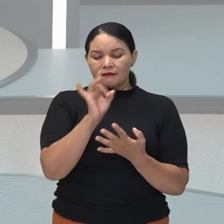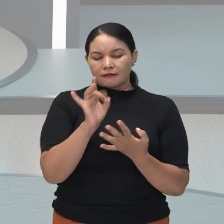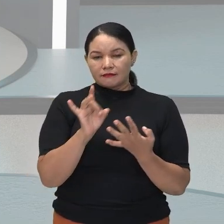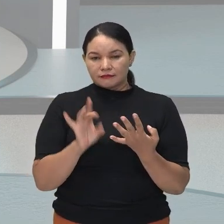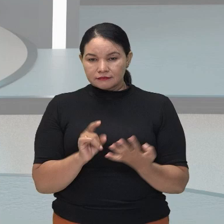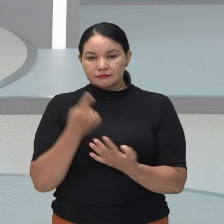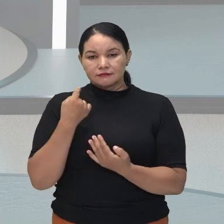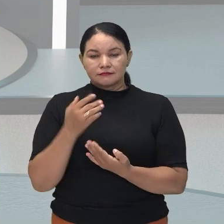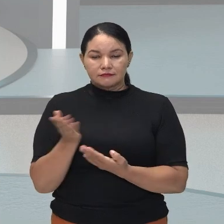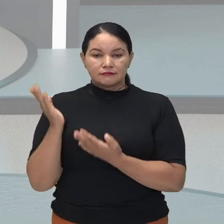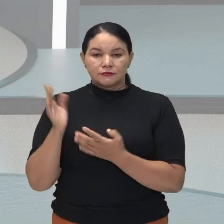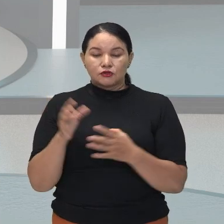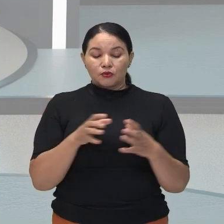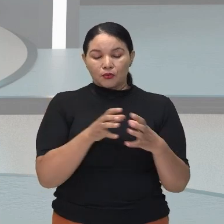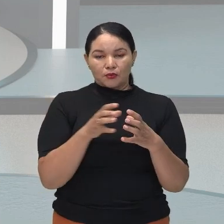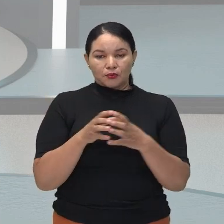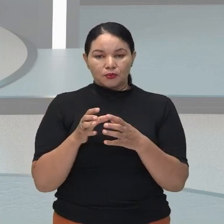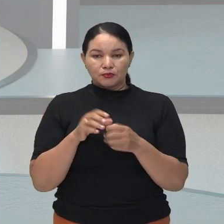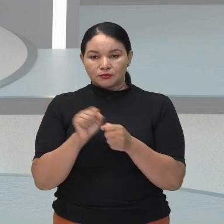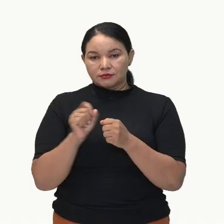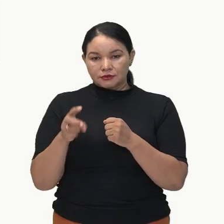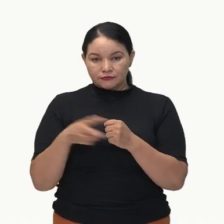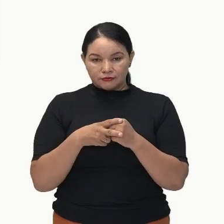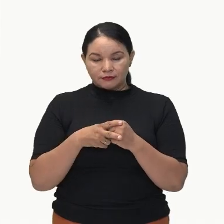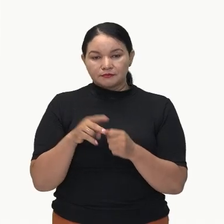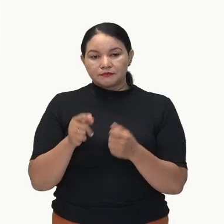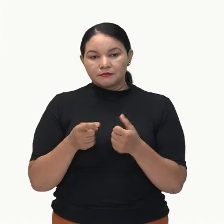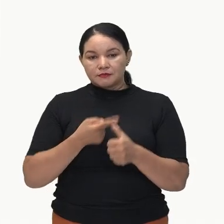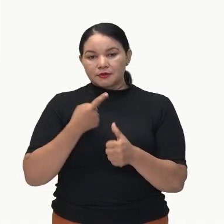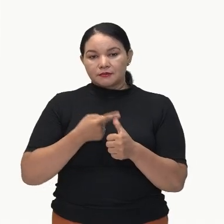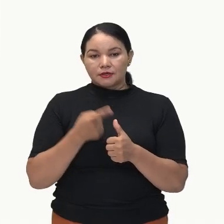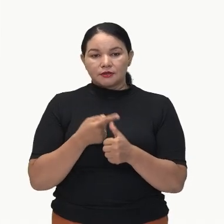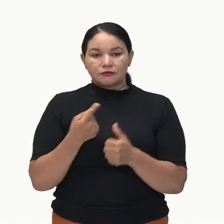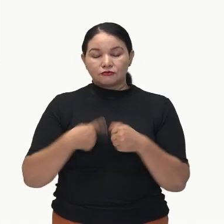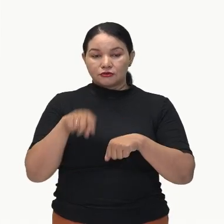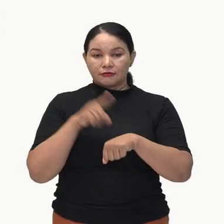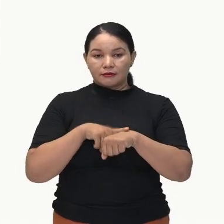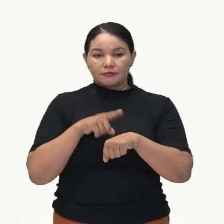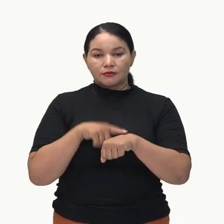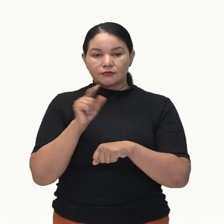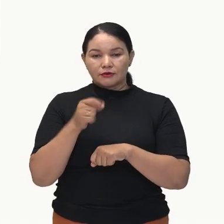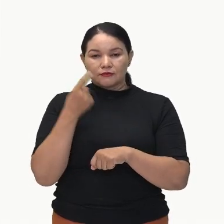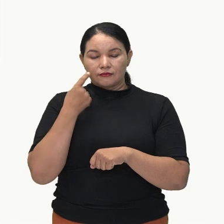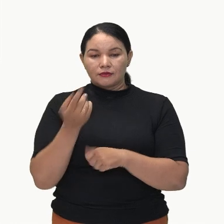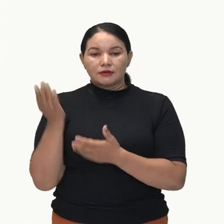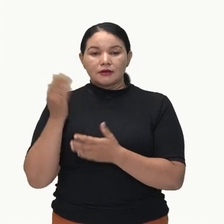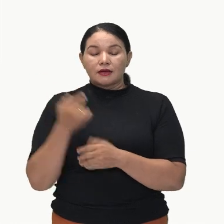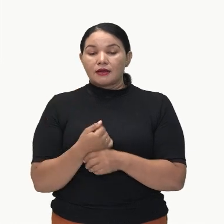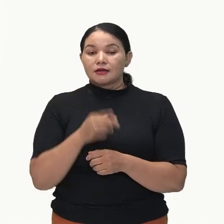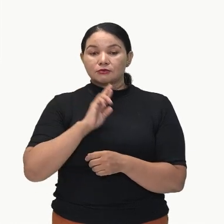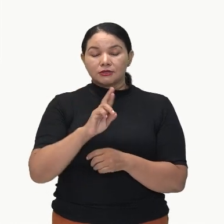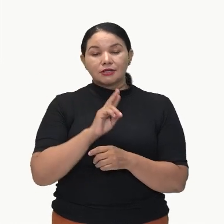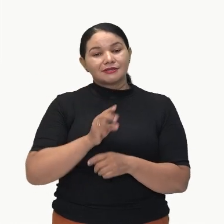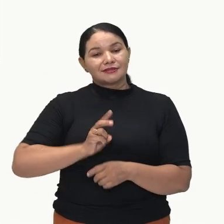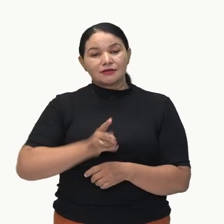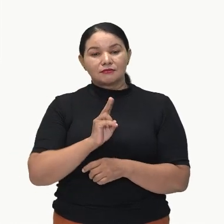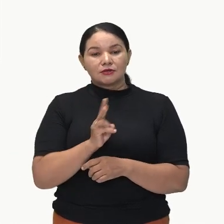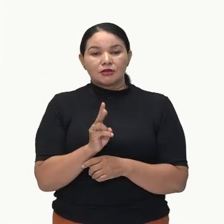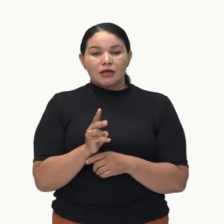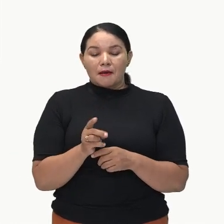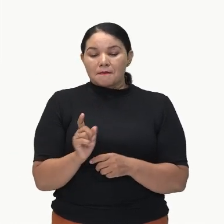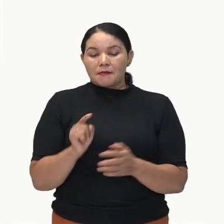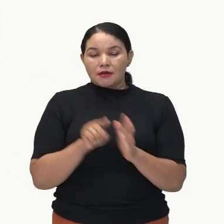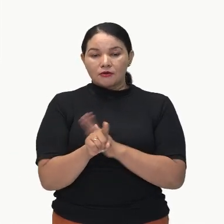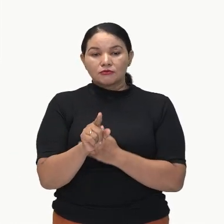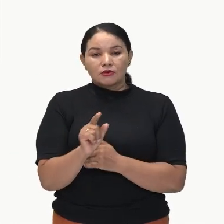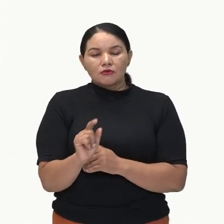desses grupos de advérbios. Então, eu tenho o primeiro de tempo, que ele vai sempre me responder a pergunta quando, tá